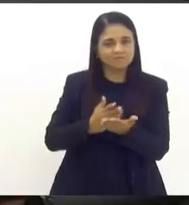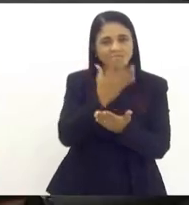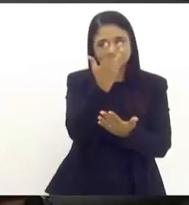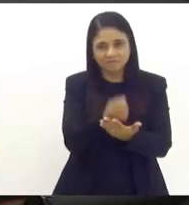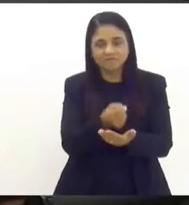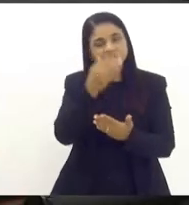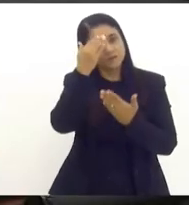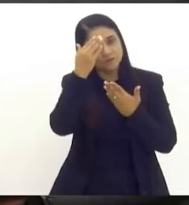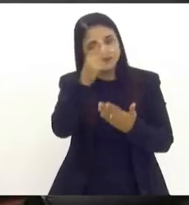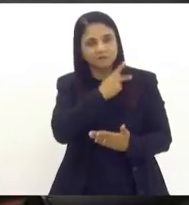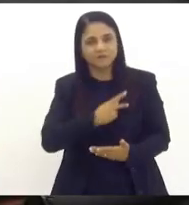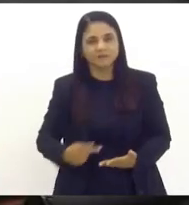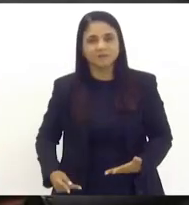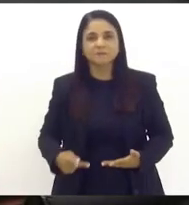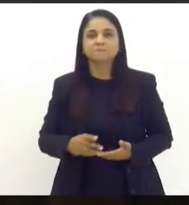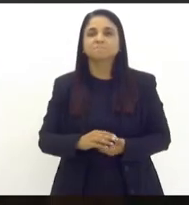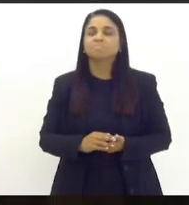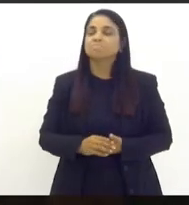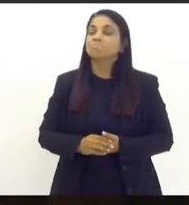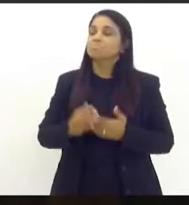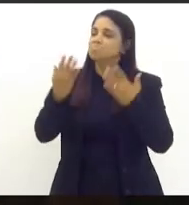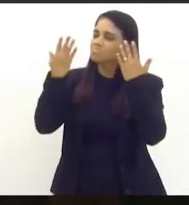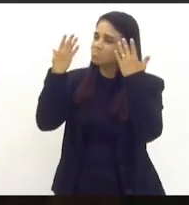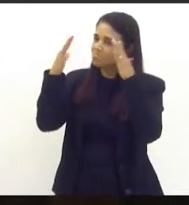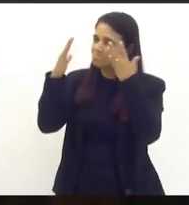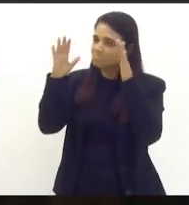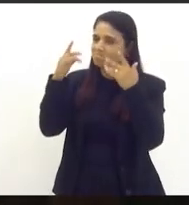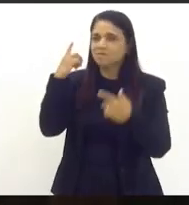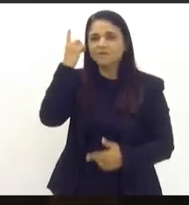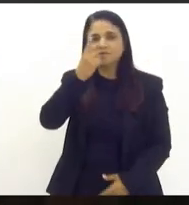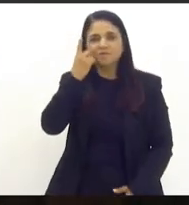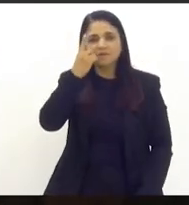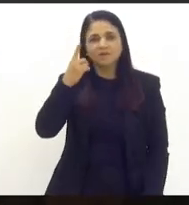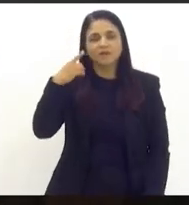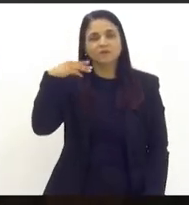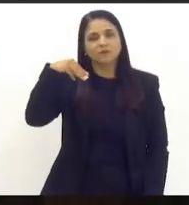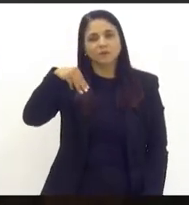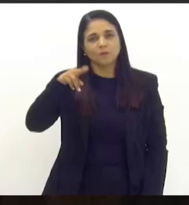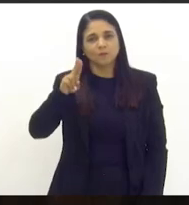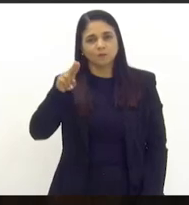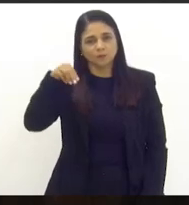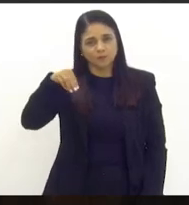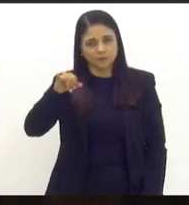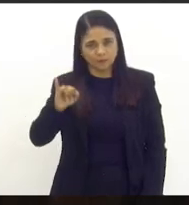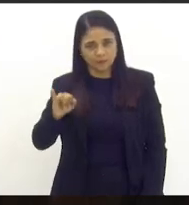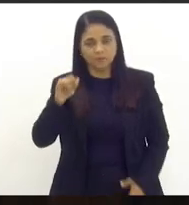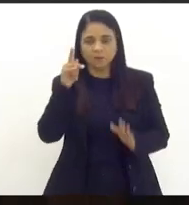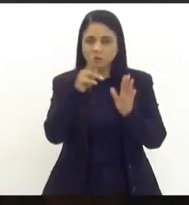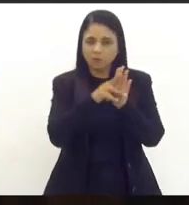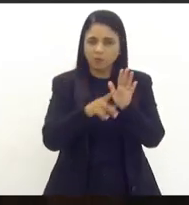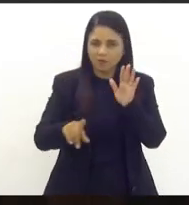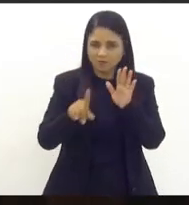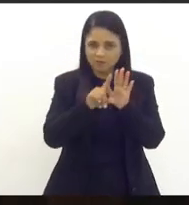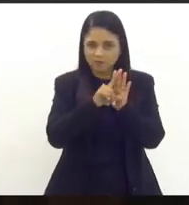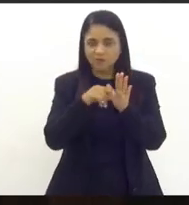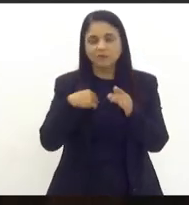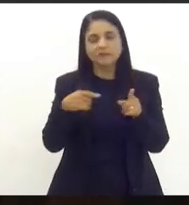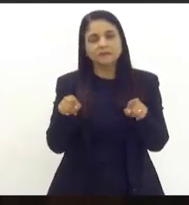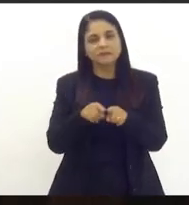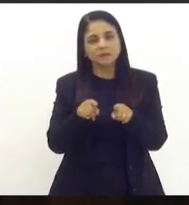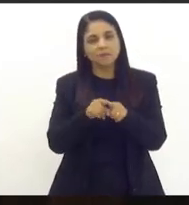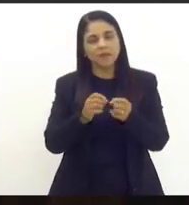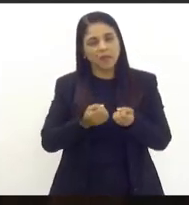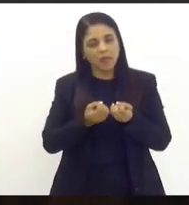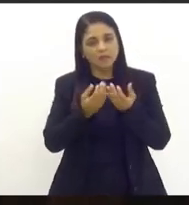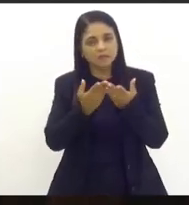presidente Parabéns nosso nome Deputado munir esse projeto e por também ceder as